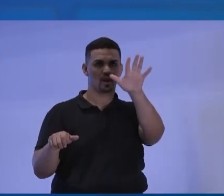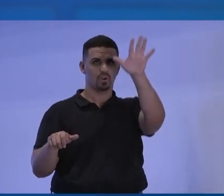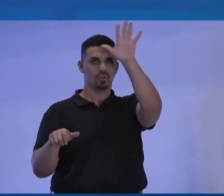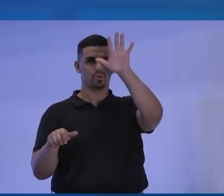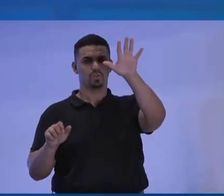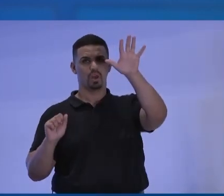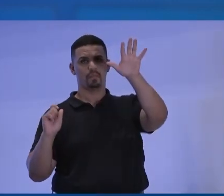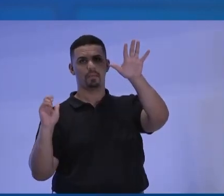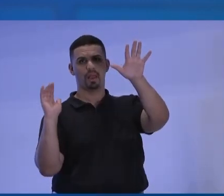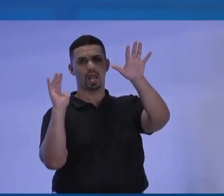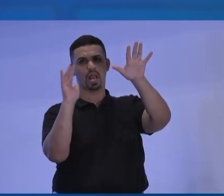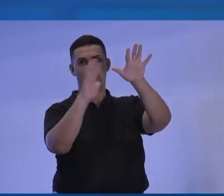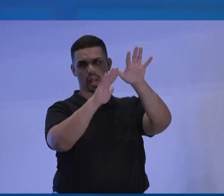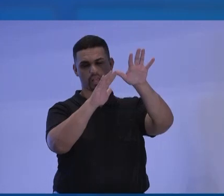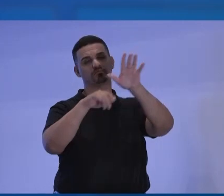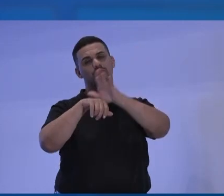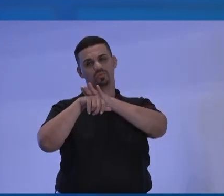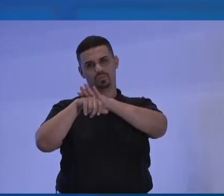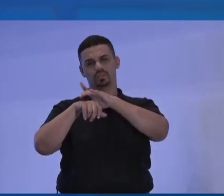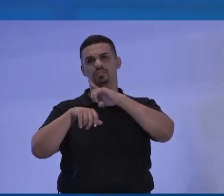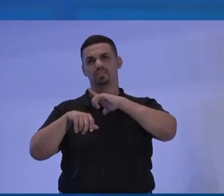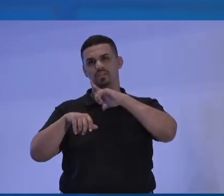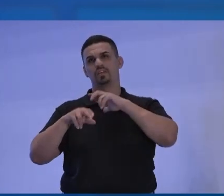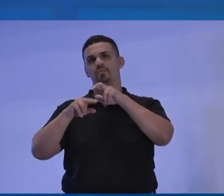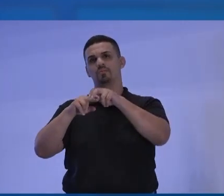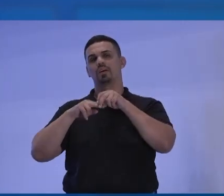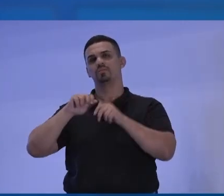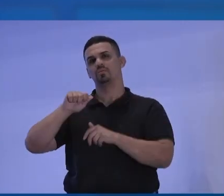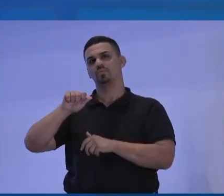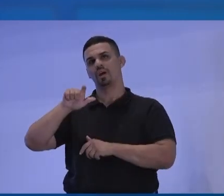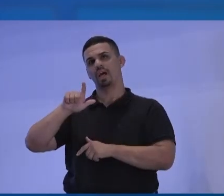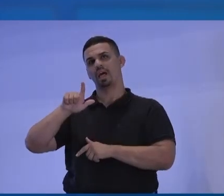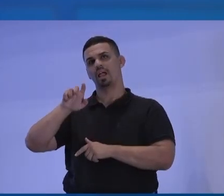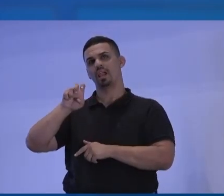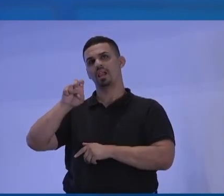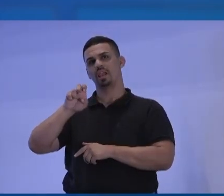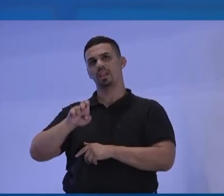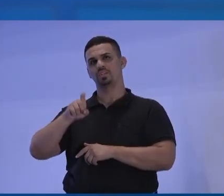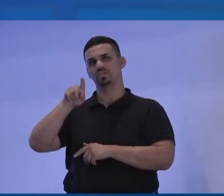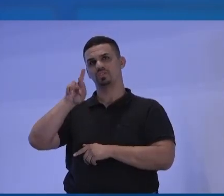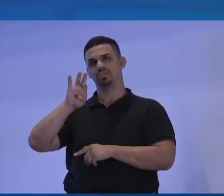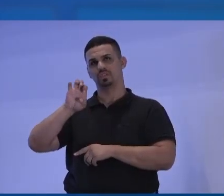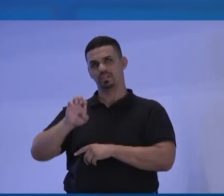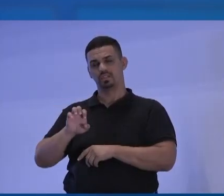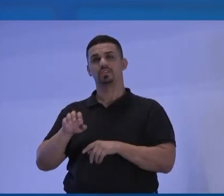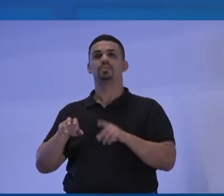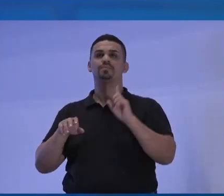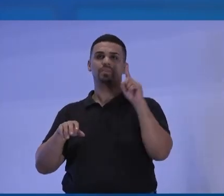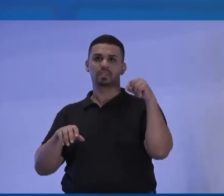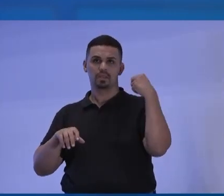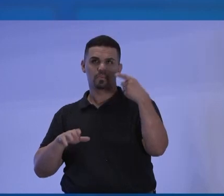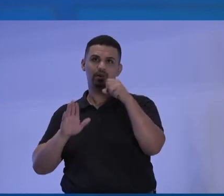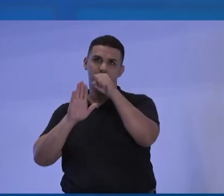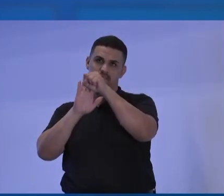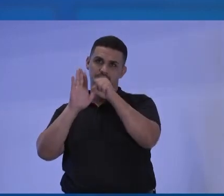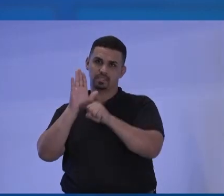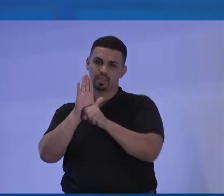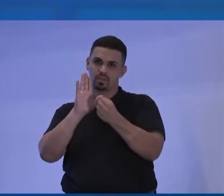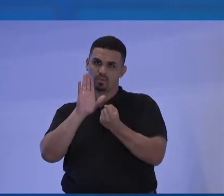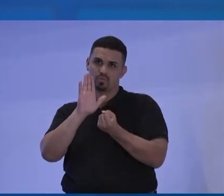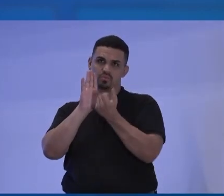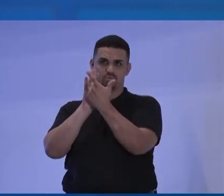o Grande, posteriormente com as cruzadas no século XII, em que houve uma consolidação dessa